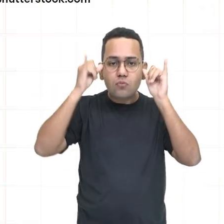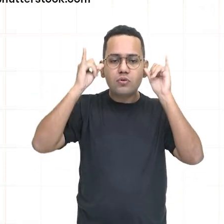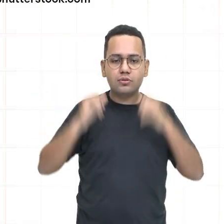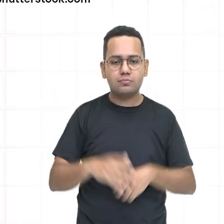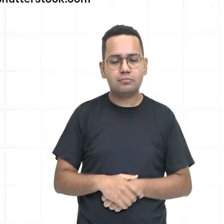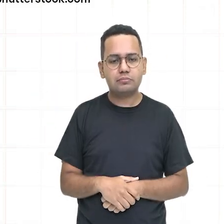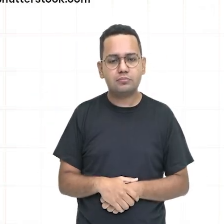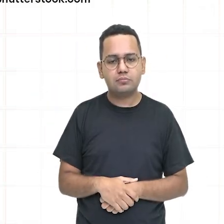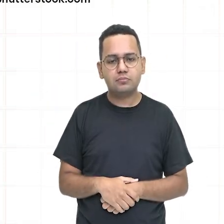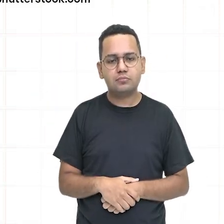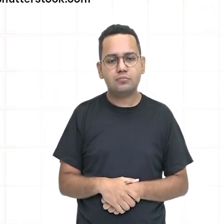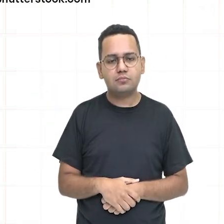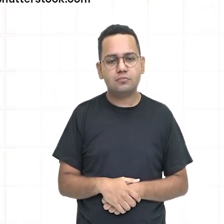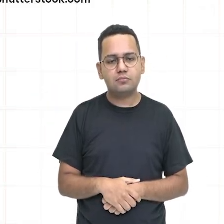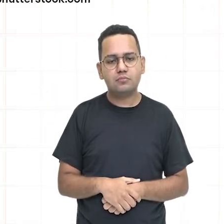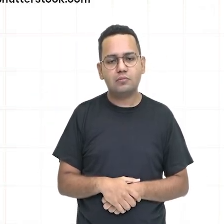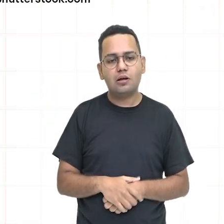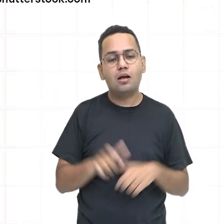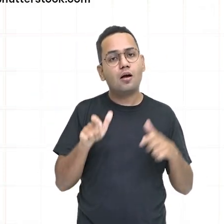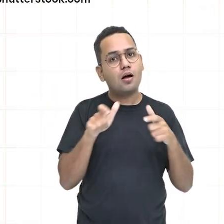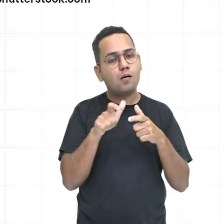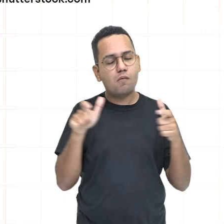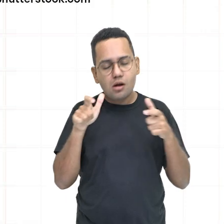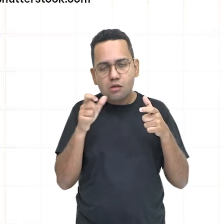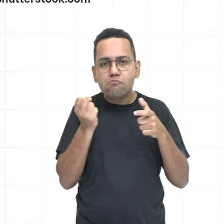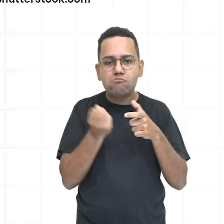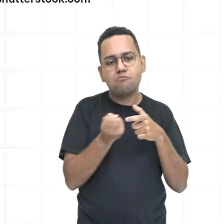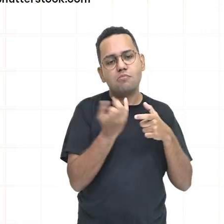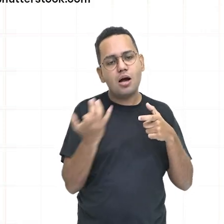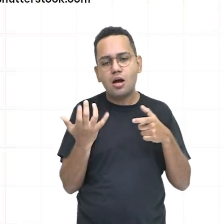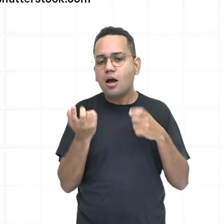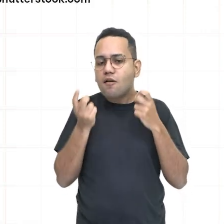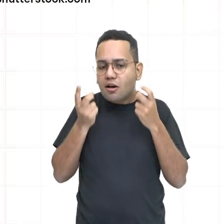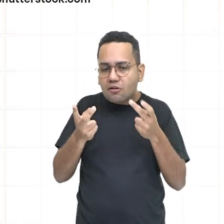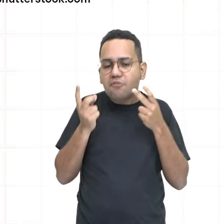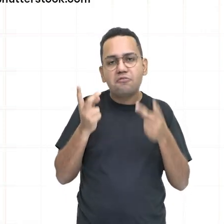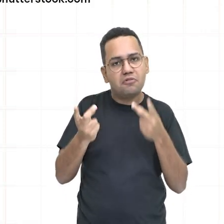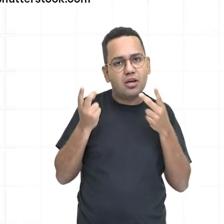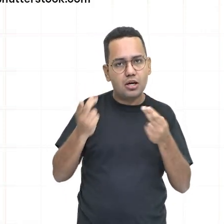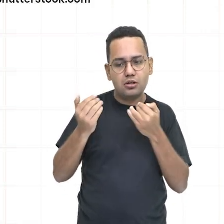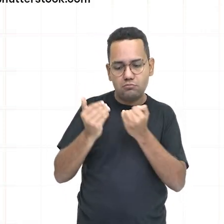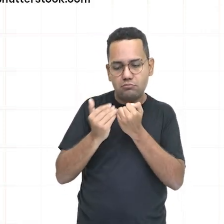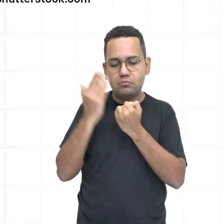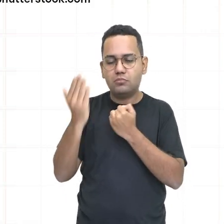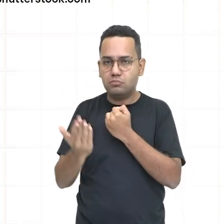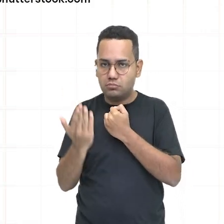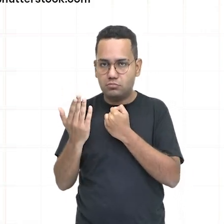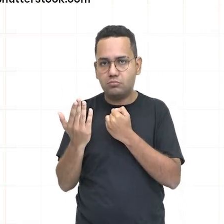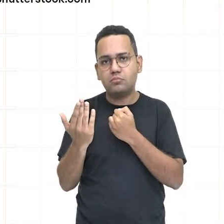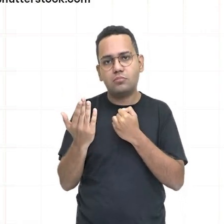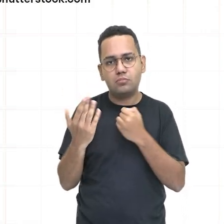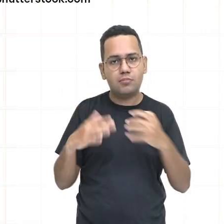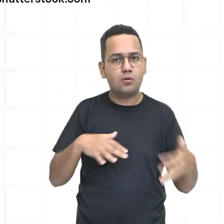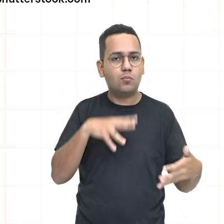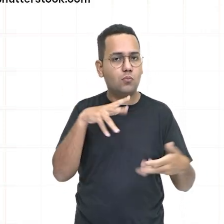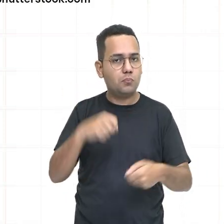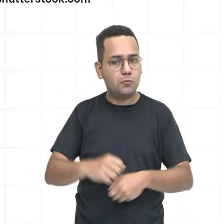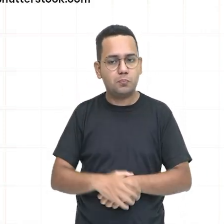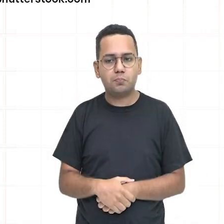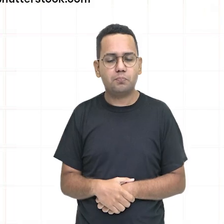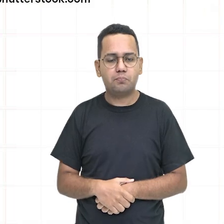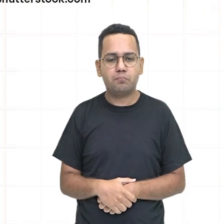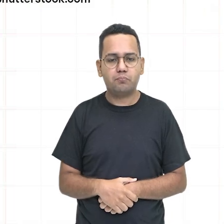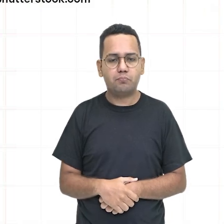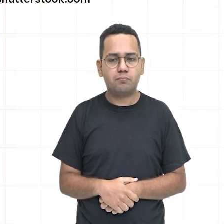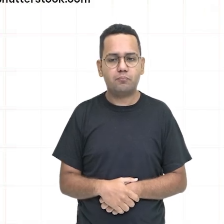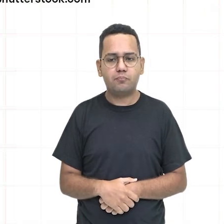bovinos, sendo um dos maiores exportadores de carne bovina do mundo. Então tem isso, sempre